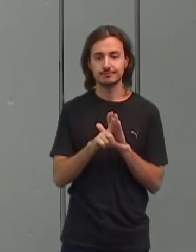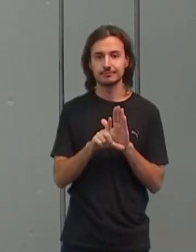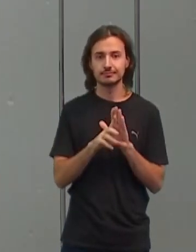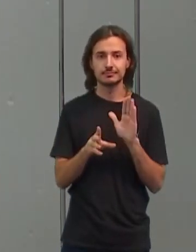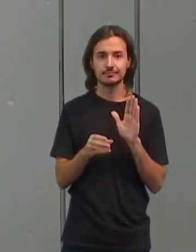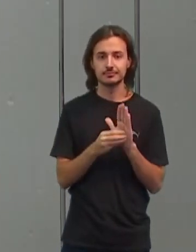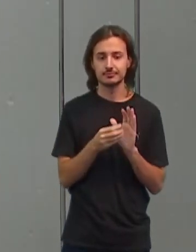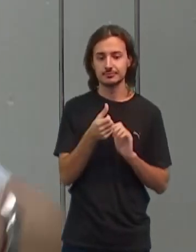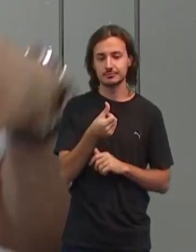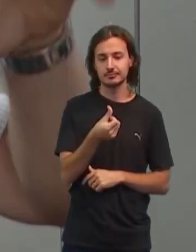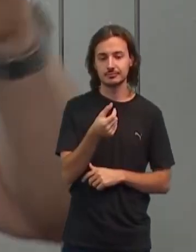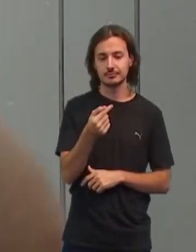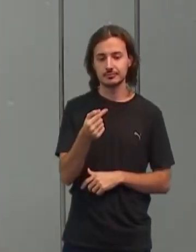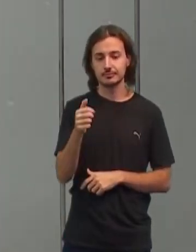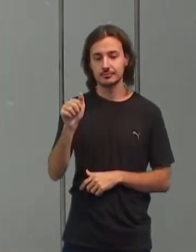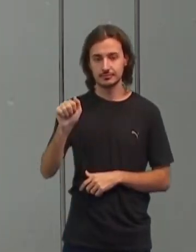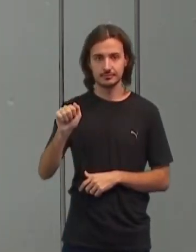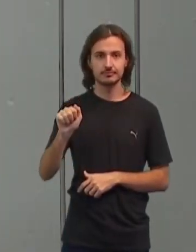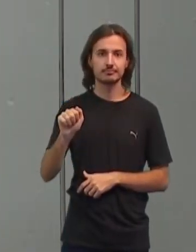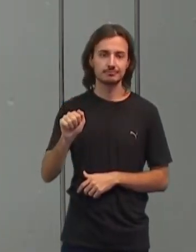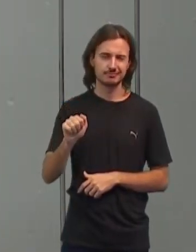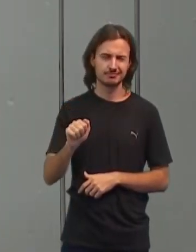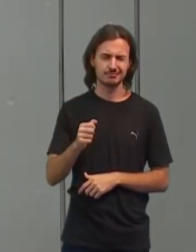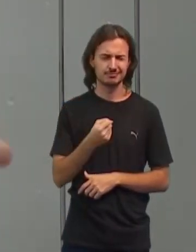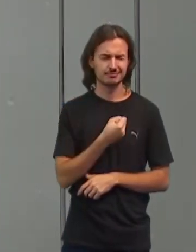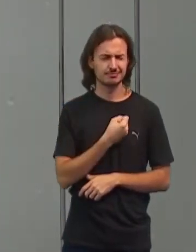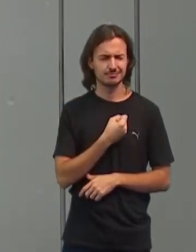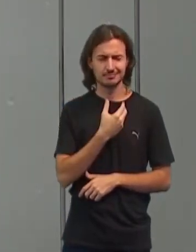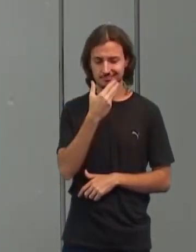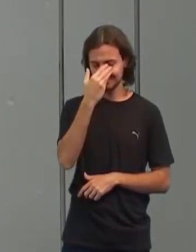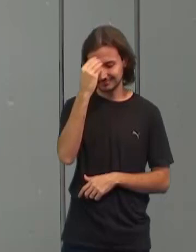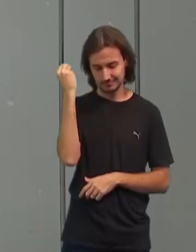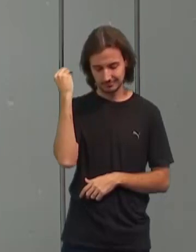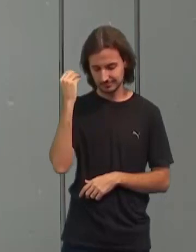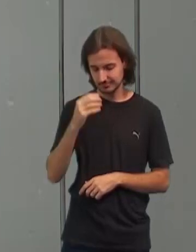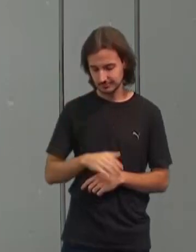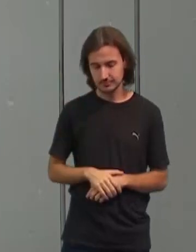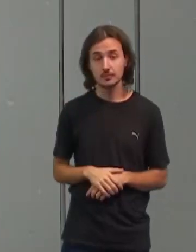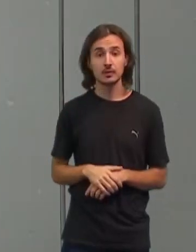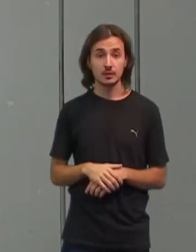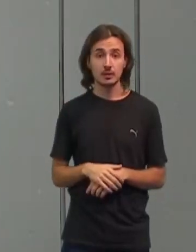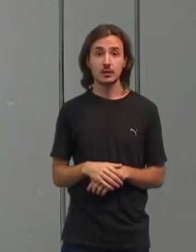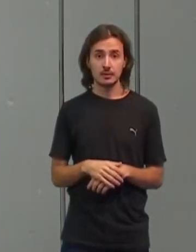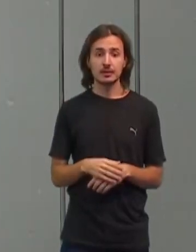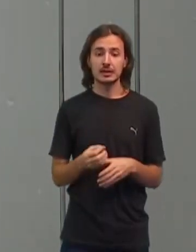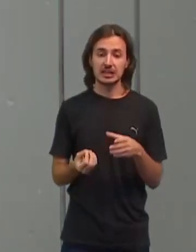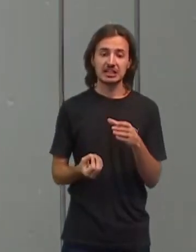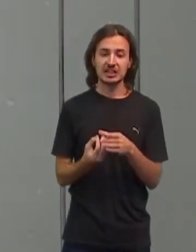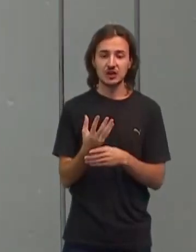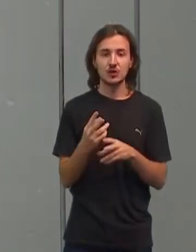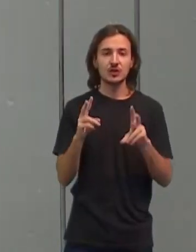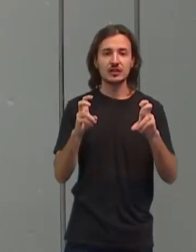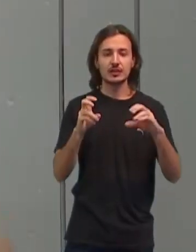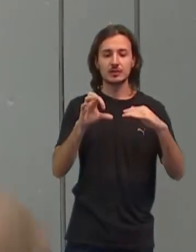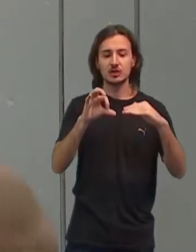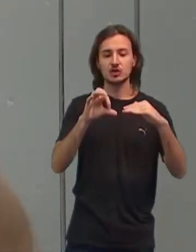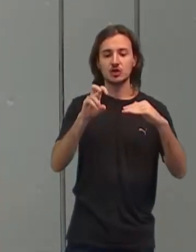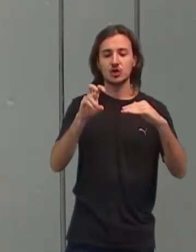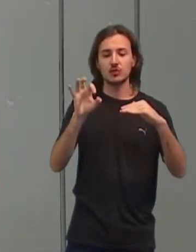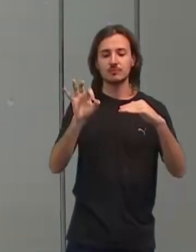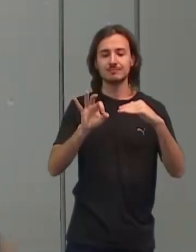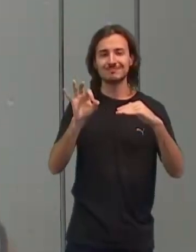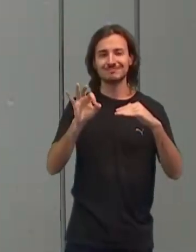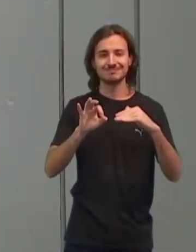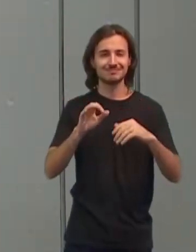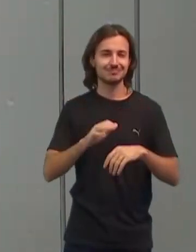constitucional 67-A, que foi a emenda constitucional, esqueci o número dela, que criou esse mecanismo dos 95%. Isso arrebentou